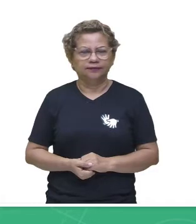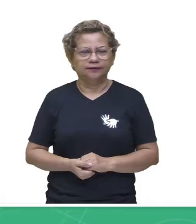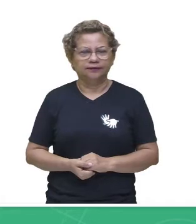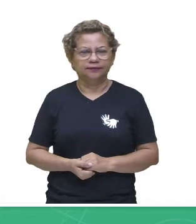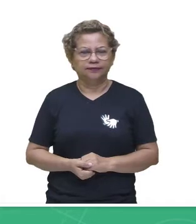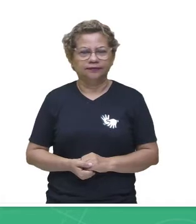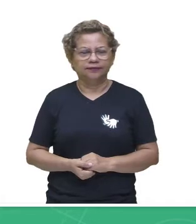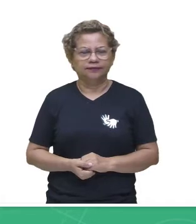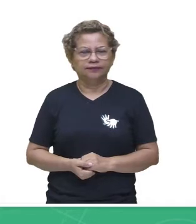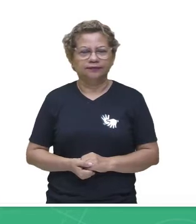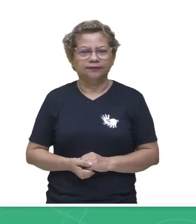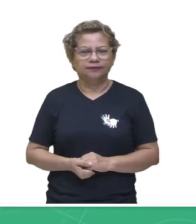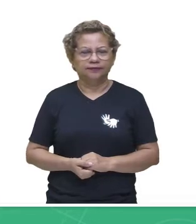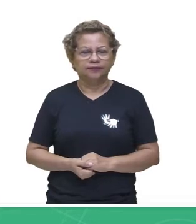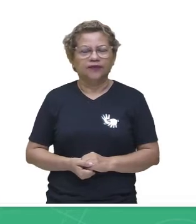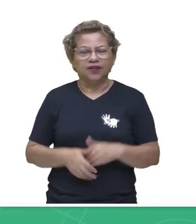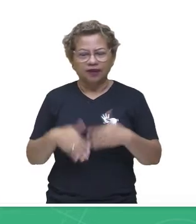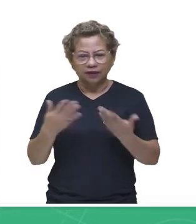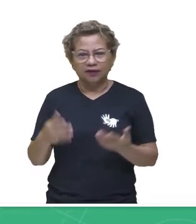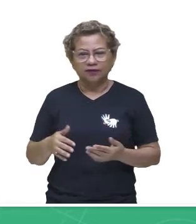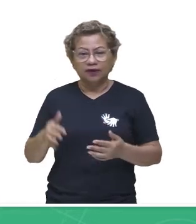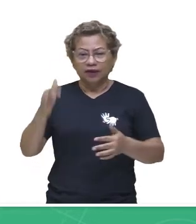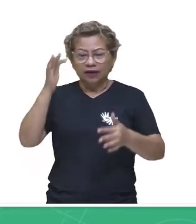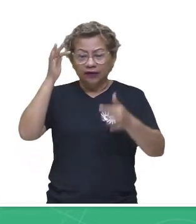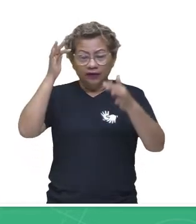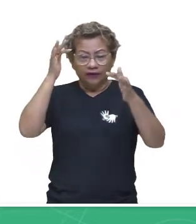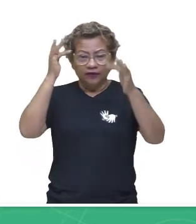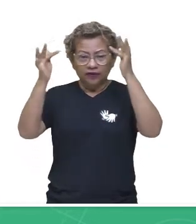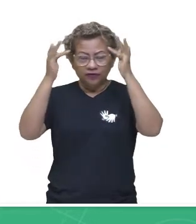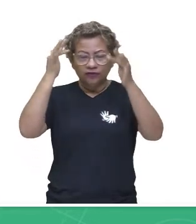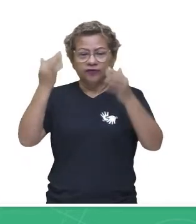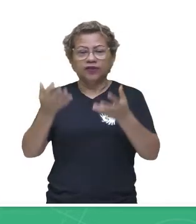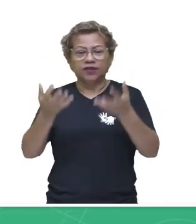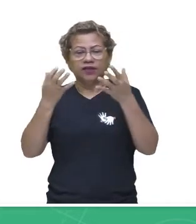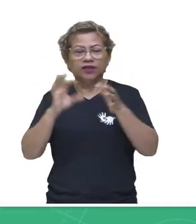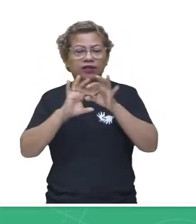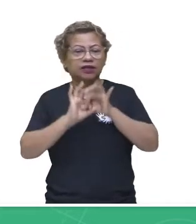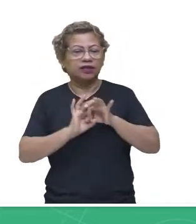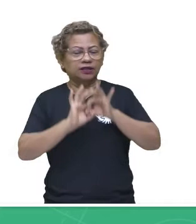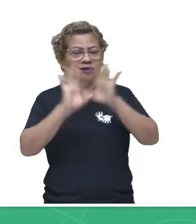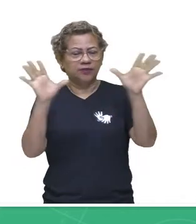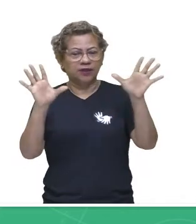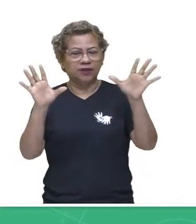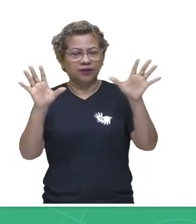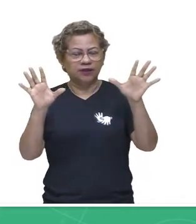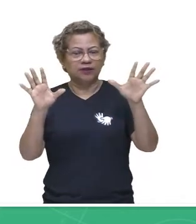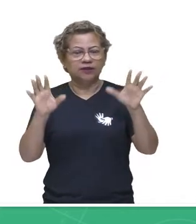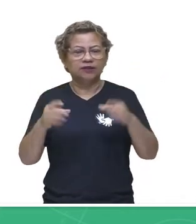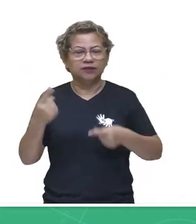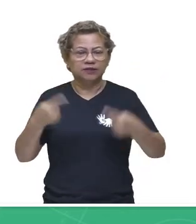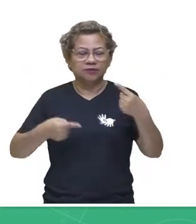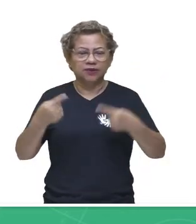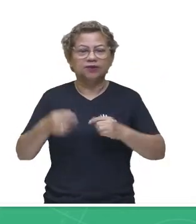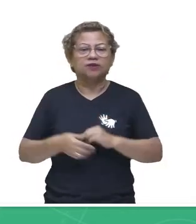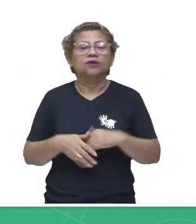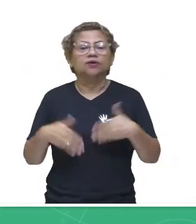que buscava a liberdade, a felicidade social e política. Essa filosofia é a